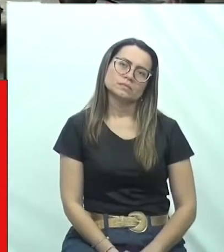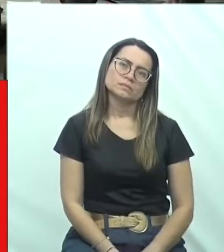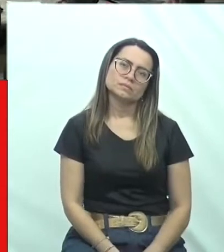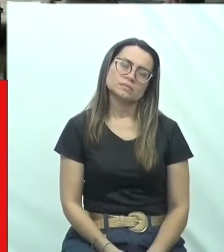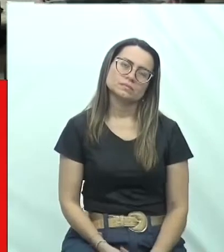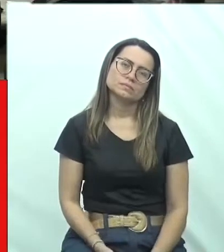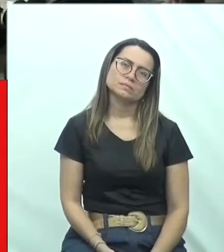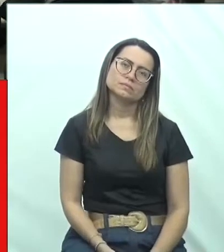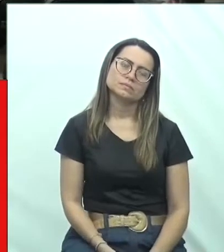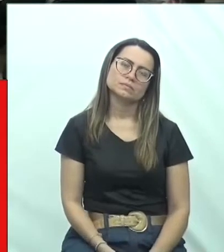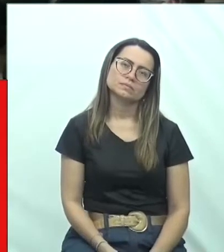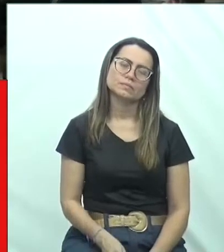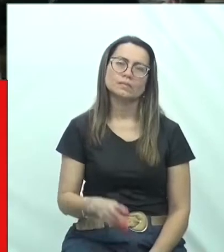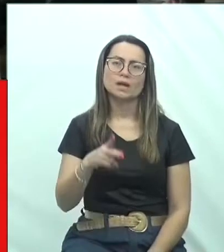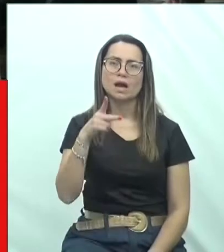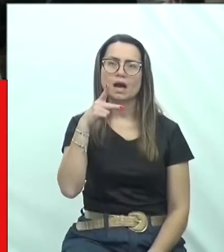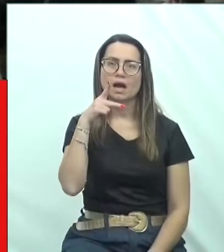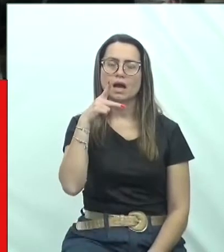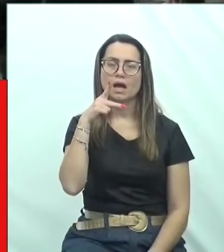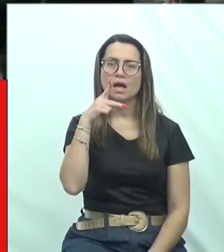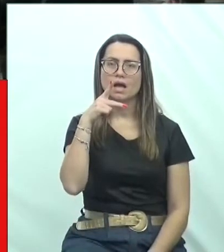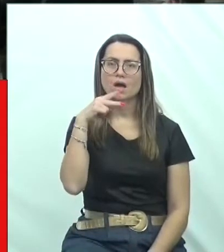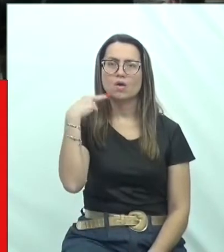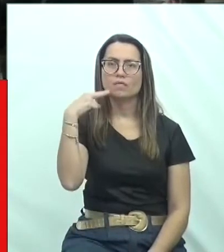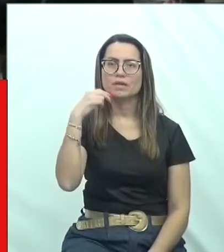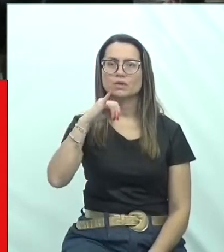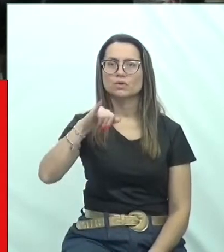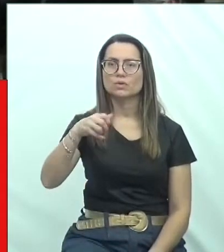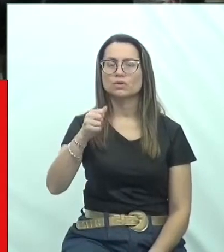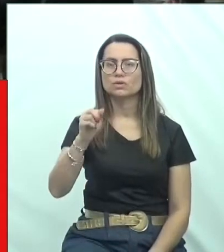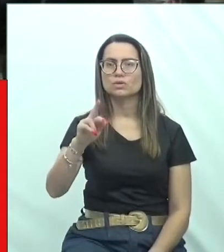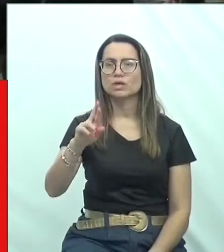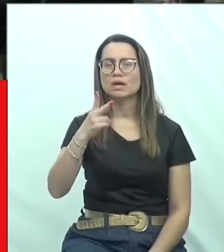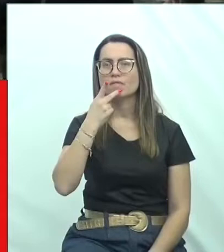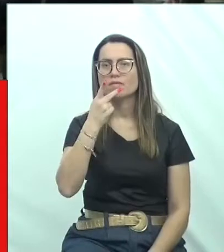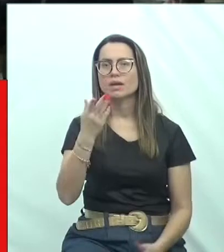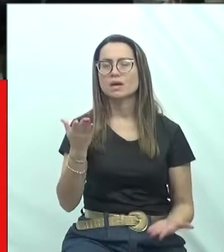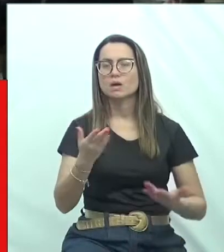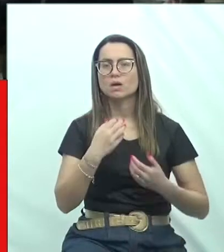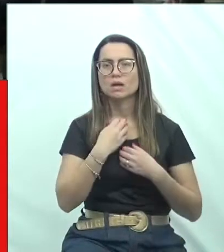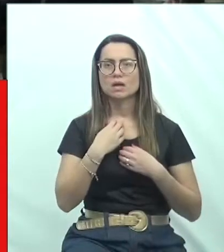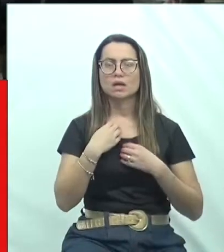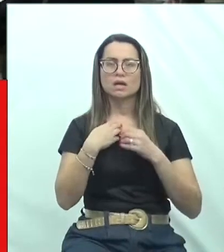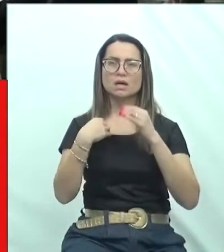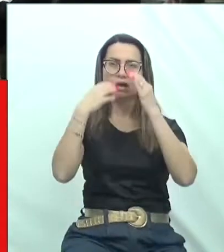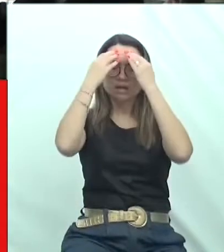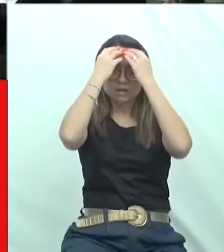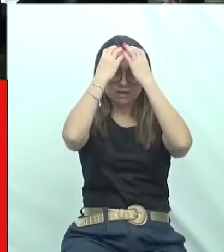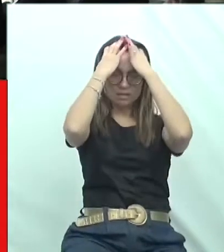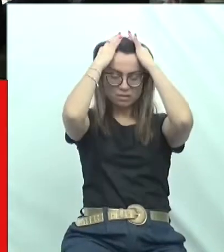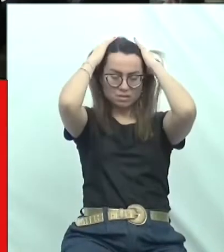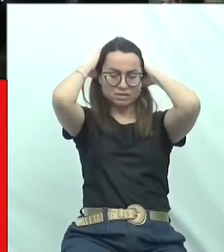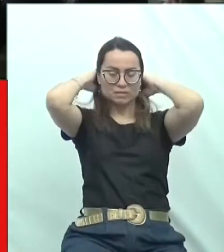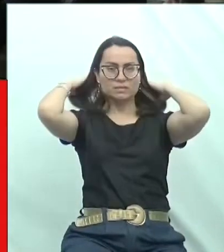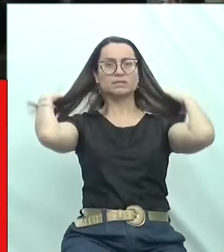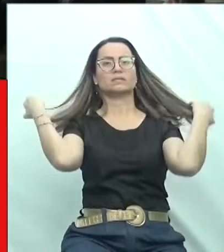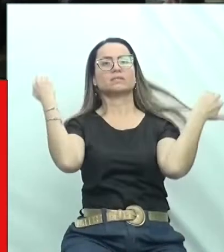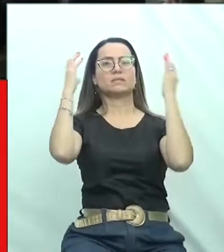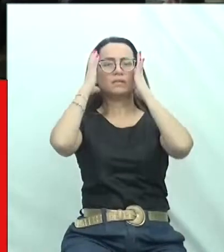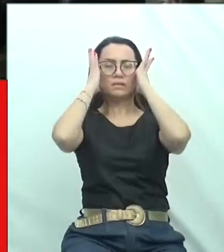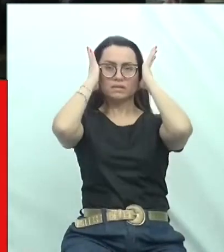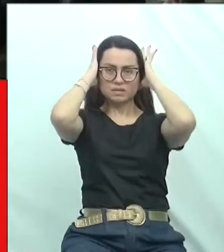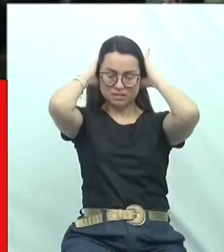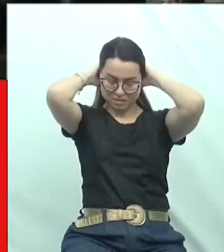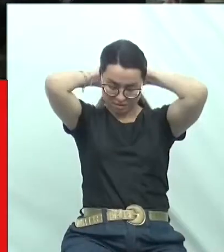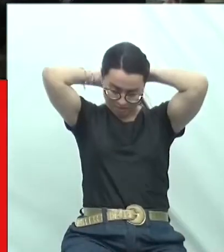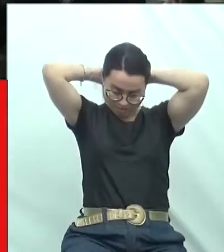TAC. Com a palavra, vereador Jair Alexandre, nós gostaríamos, então, que nós nos ativéssemos a responder a pergunta